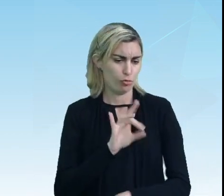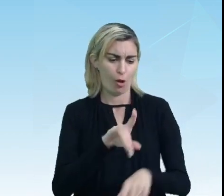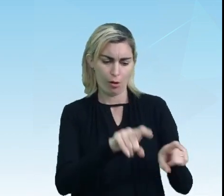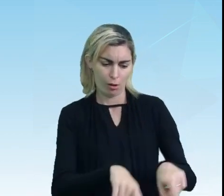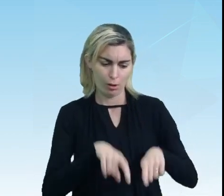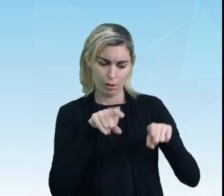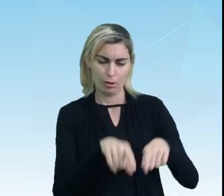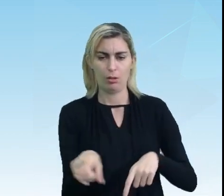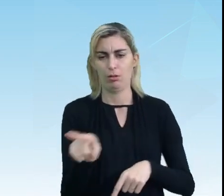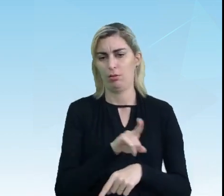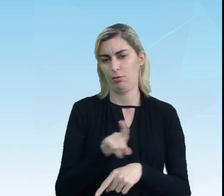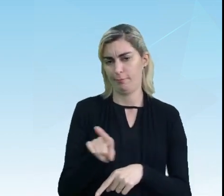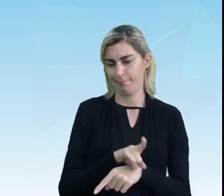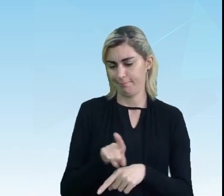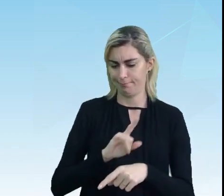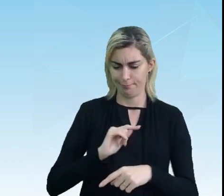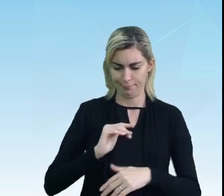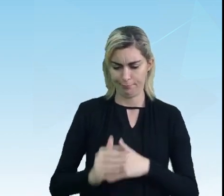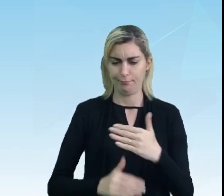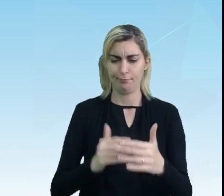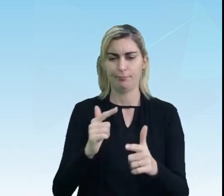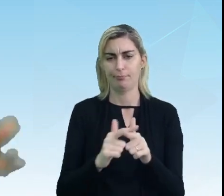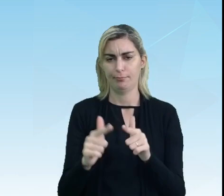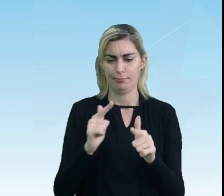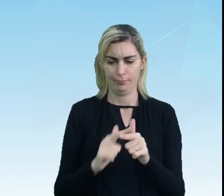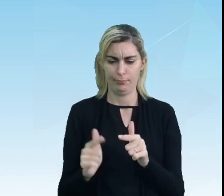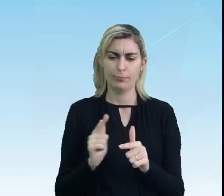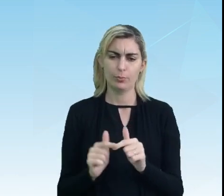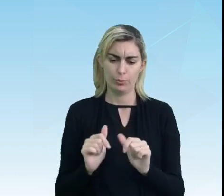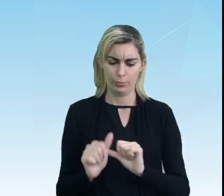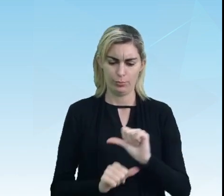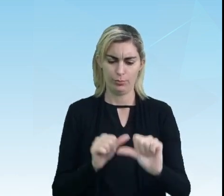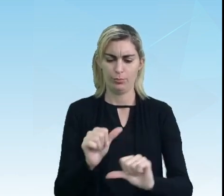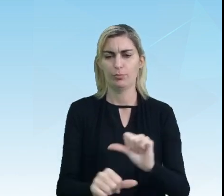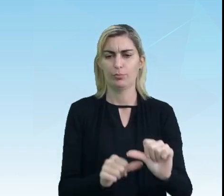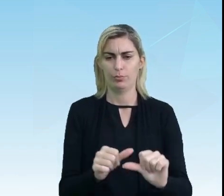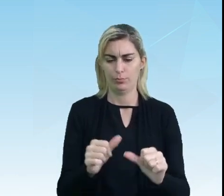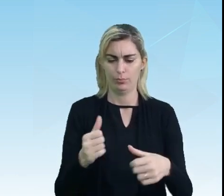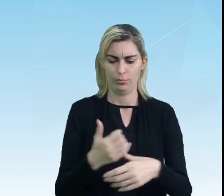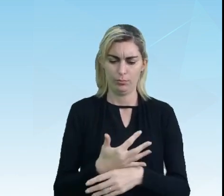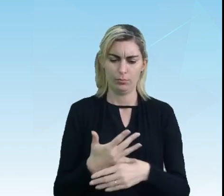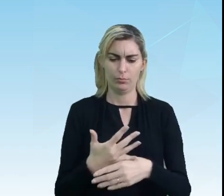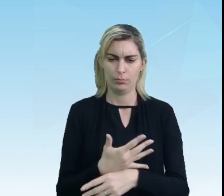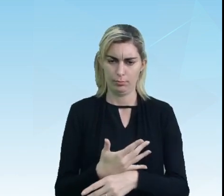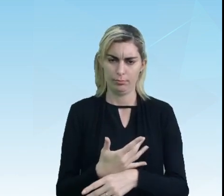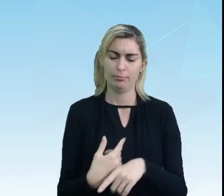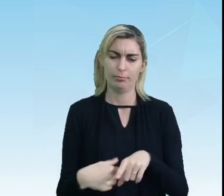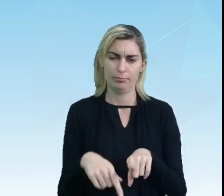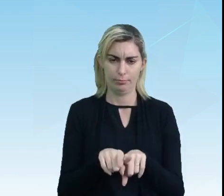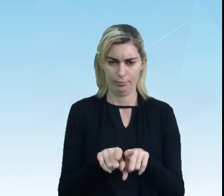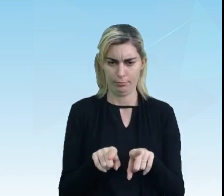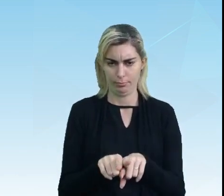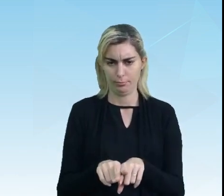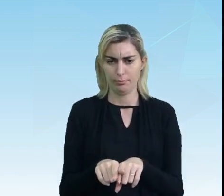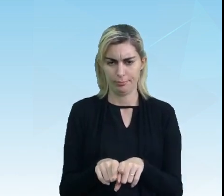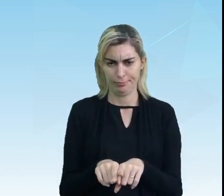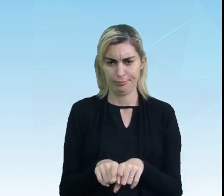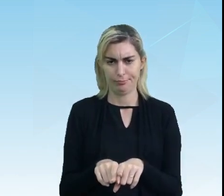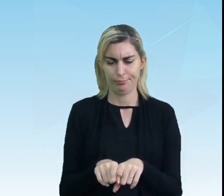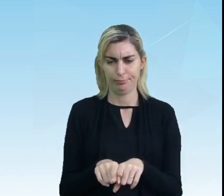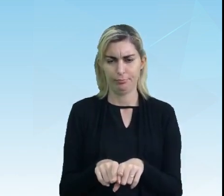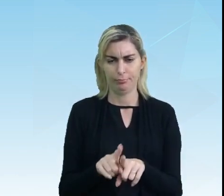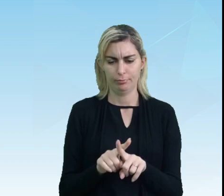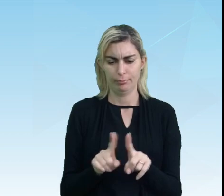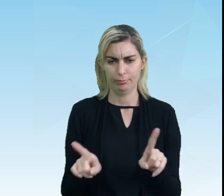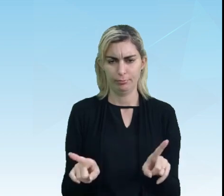campo, não. Também vai gerar problemas, vão alterar esses problemas na cidade também.